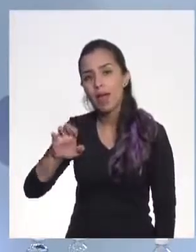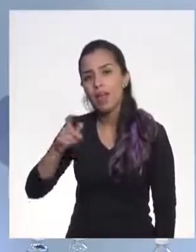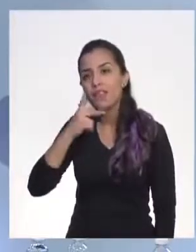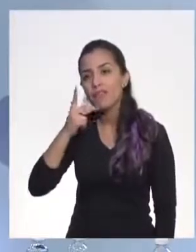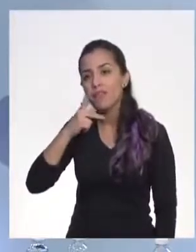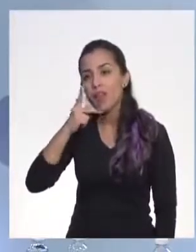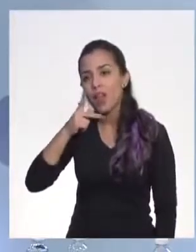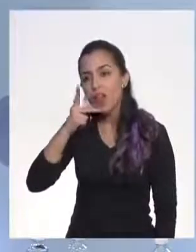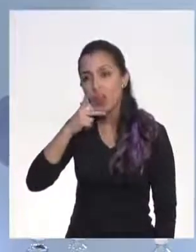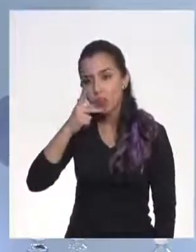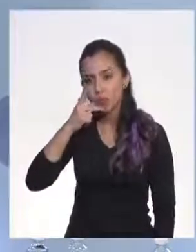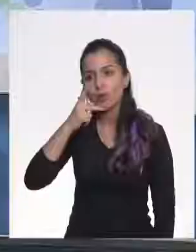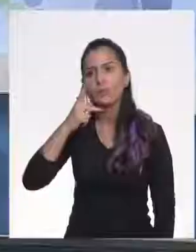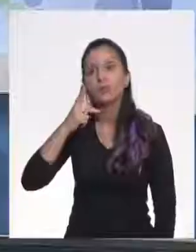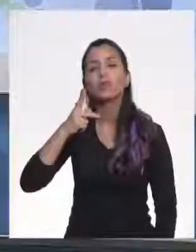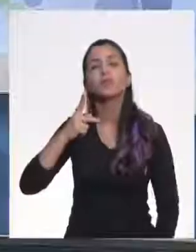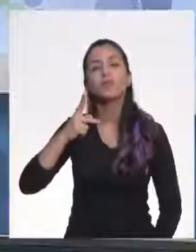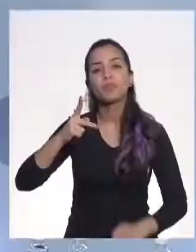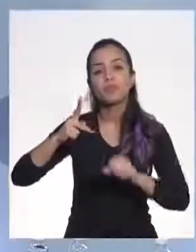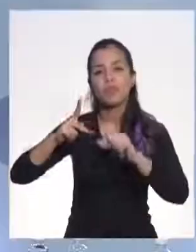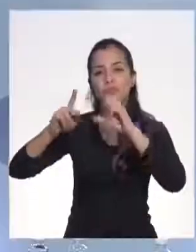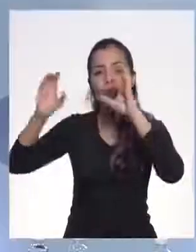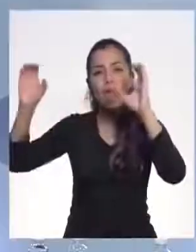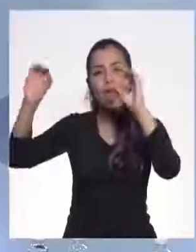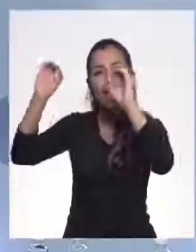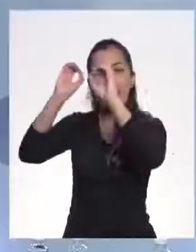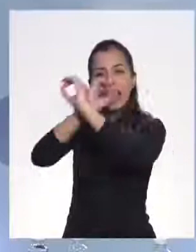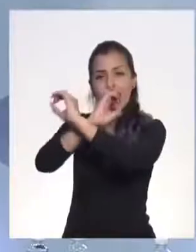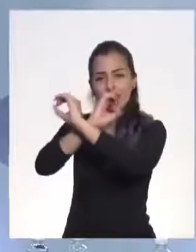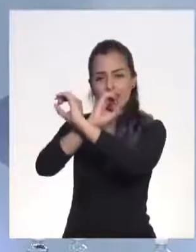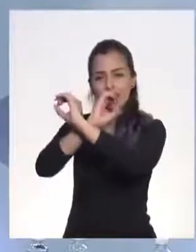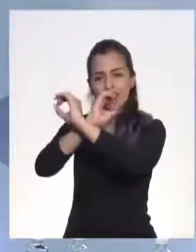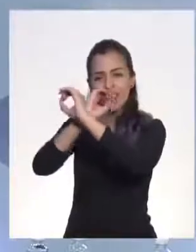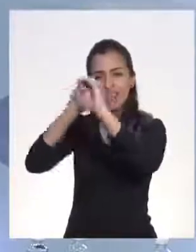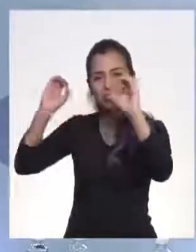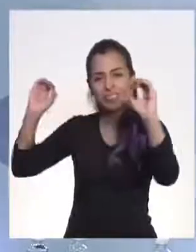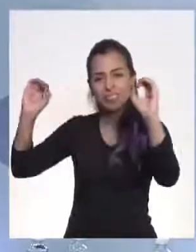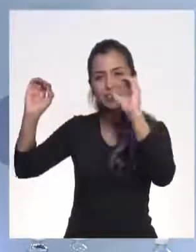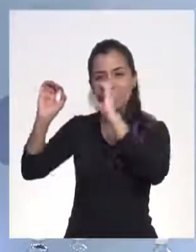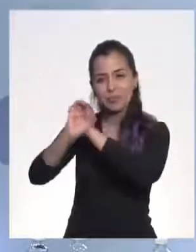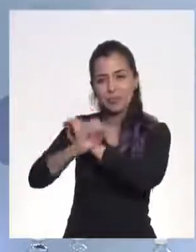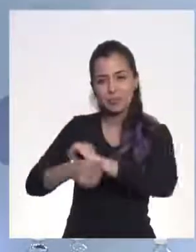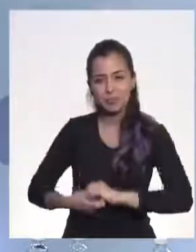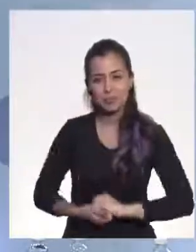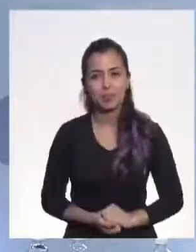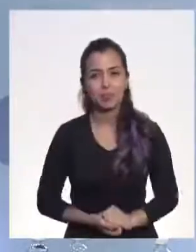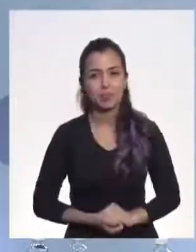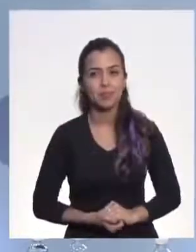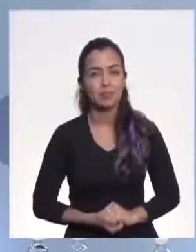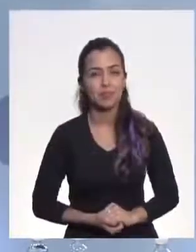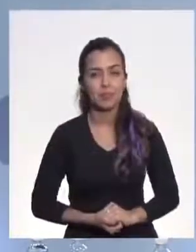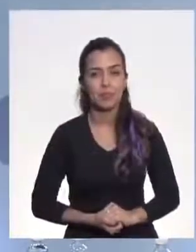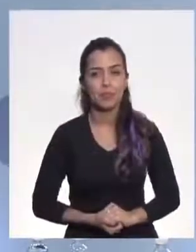Eclipse Isadora Polly adoro eu Eclipse cera